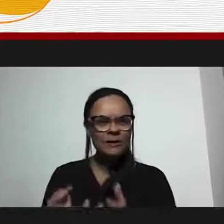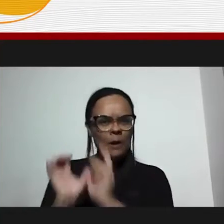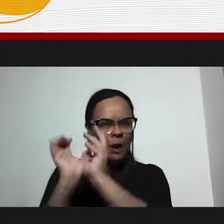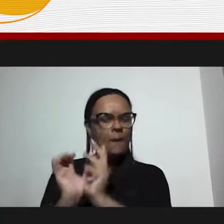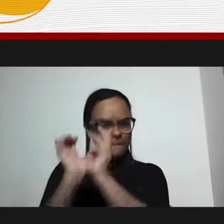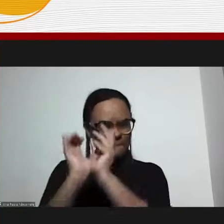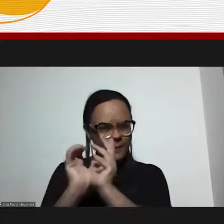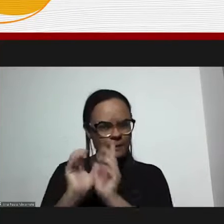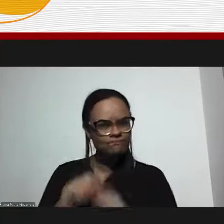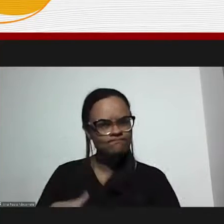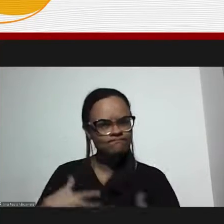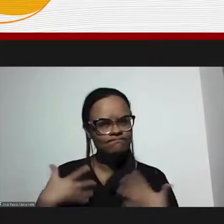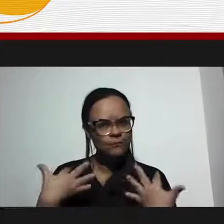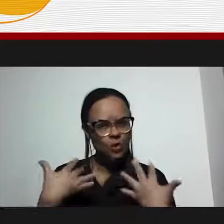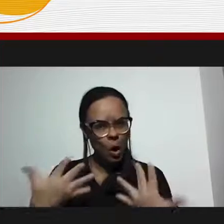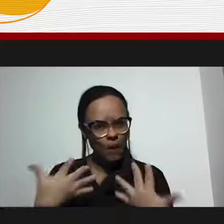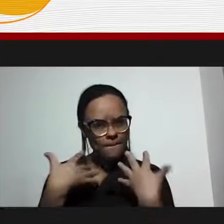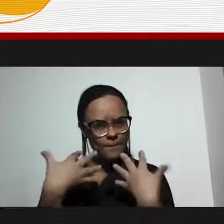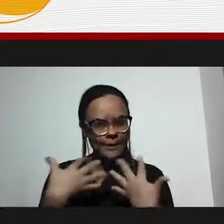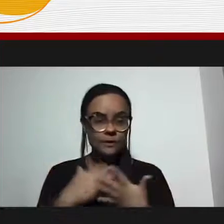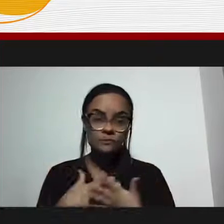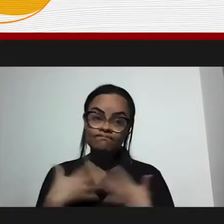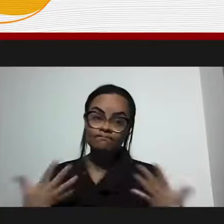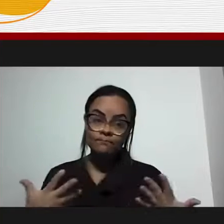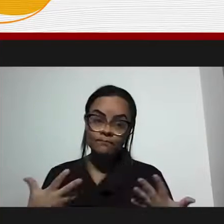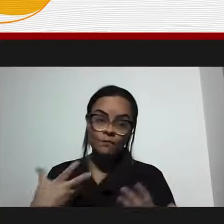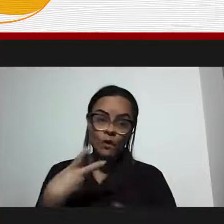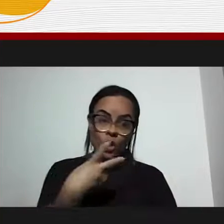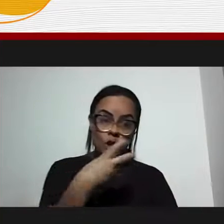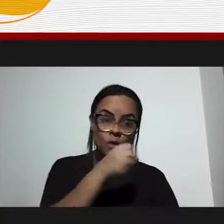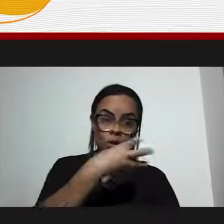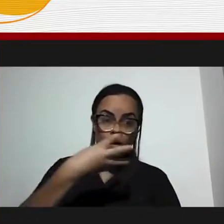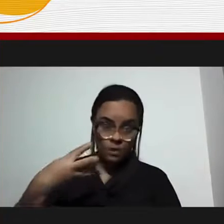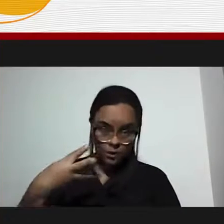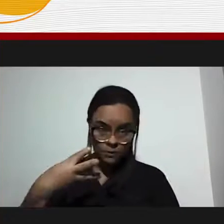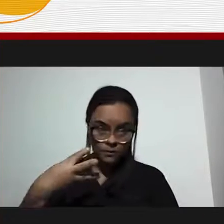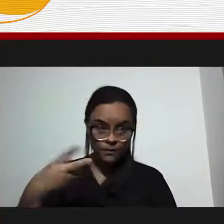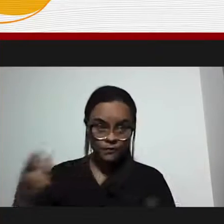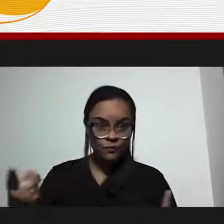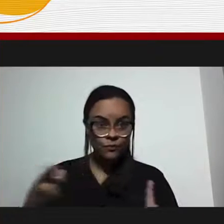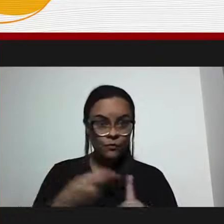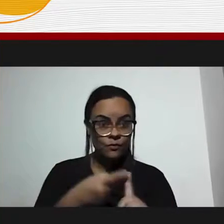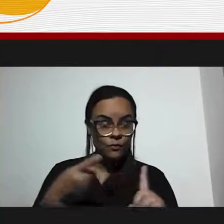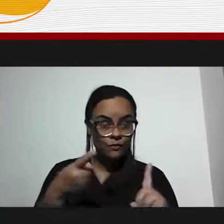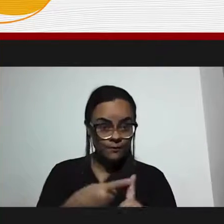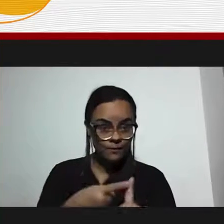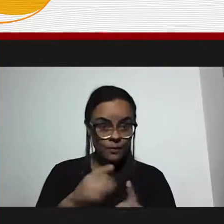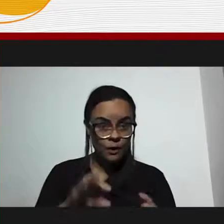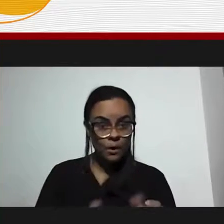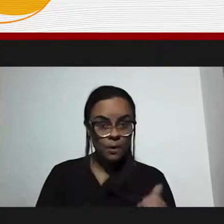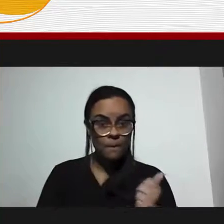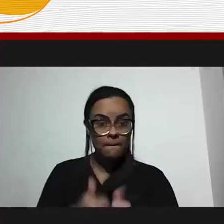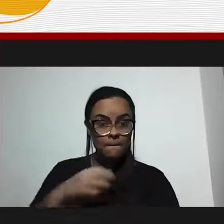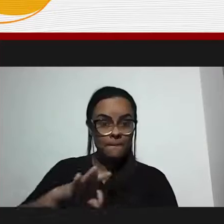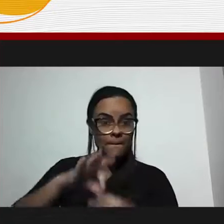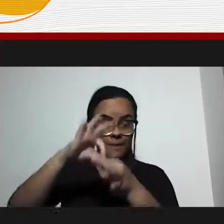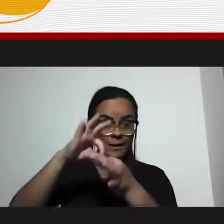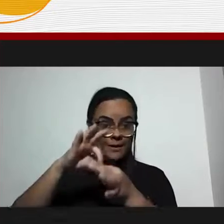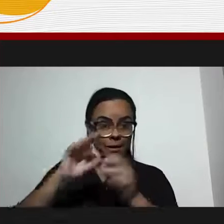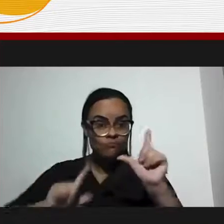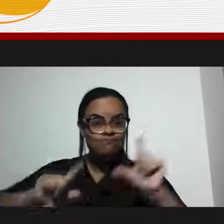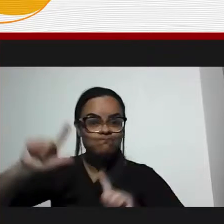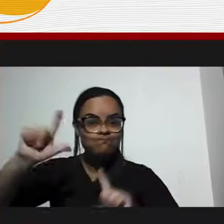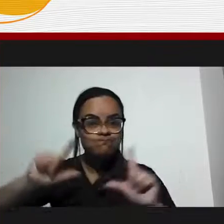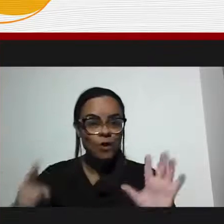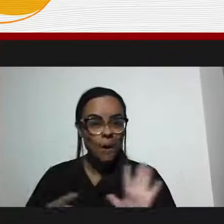campanhas paralímpicas. Só que em 2004, pela primeira vez, o esporte paralímpico ele foi para a TV.